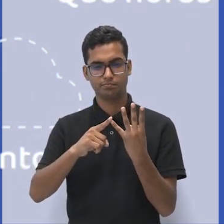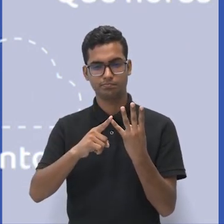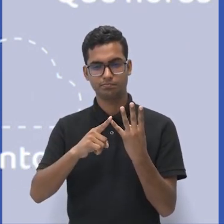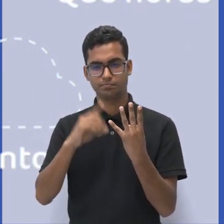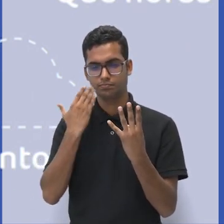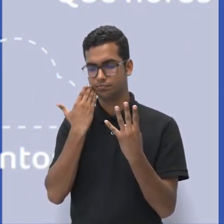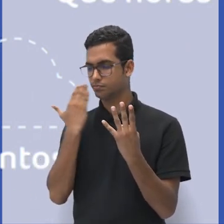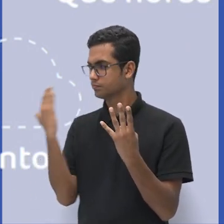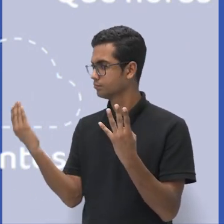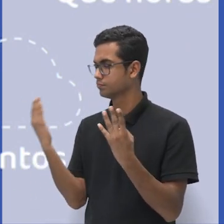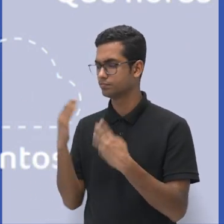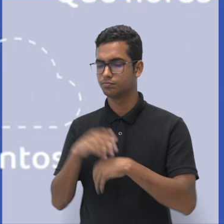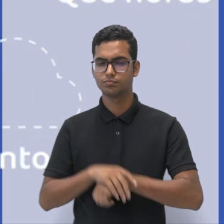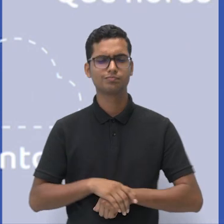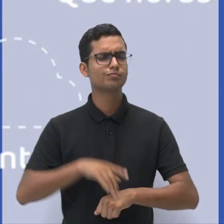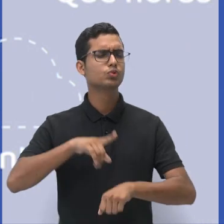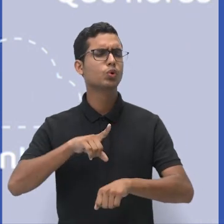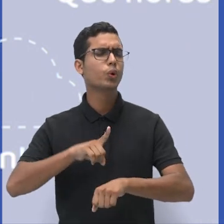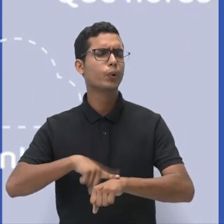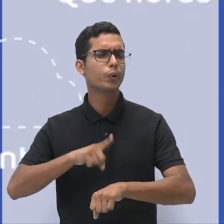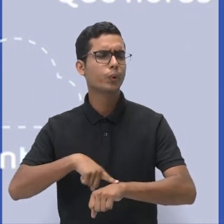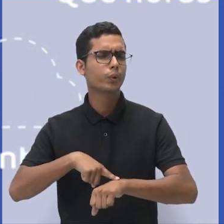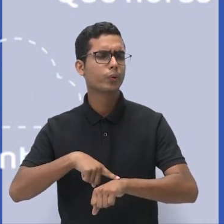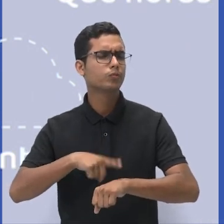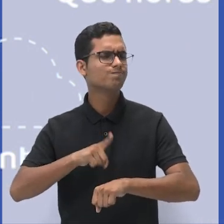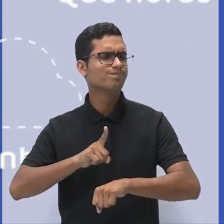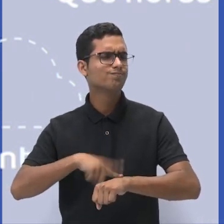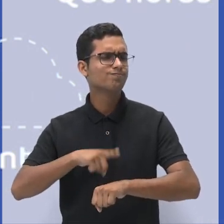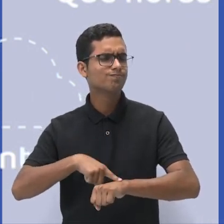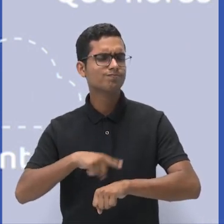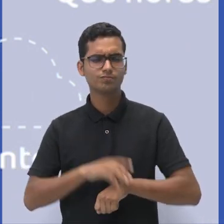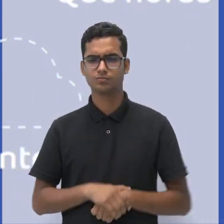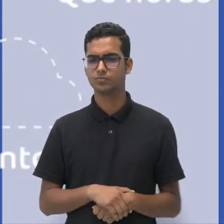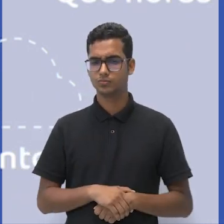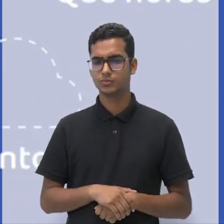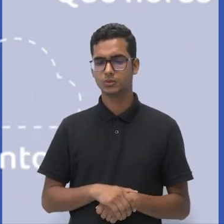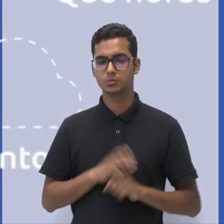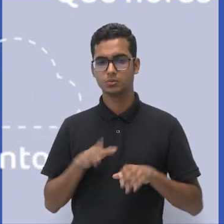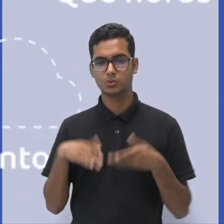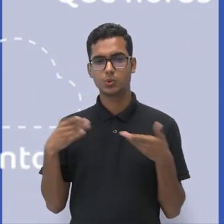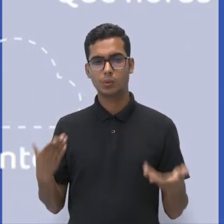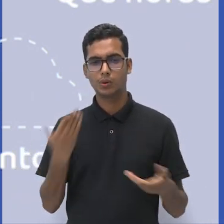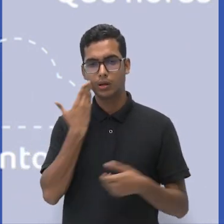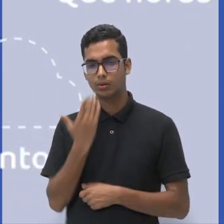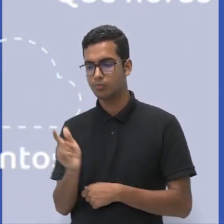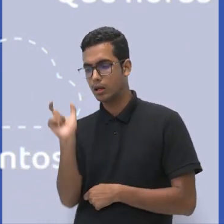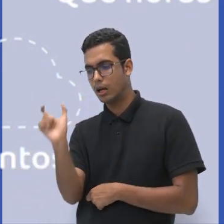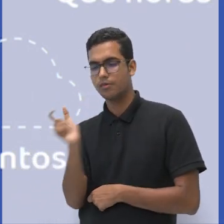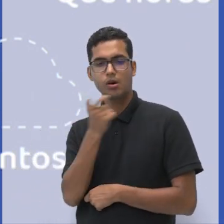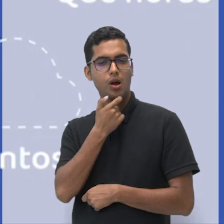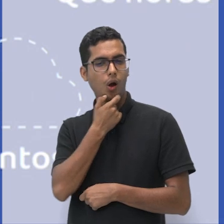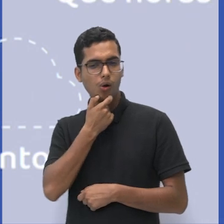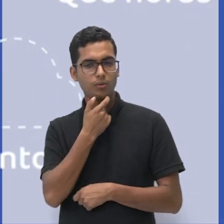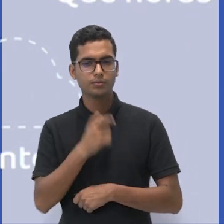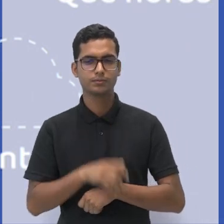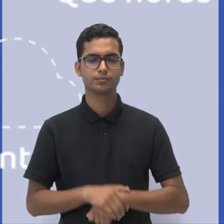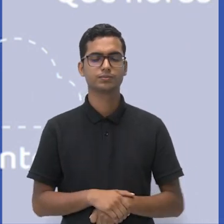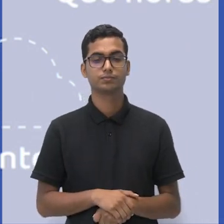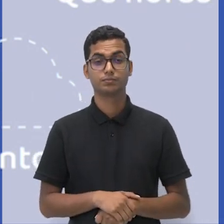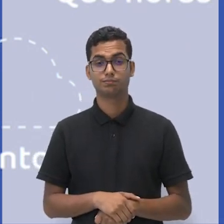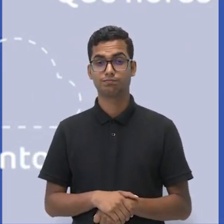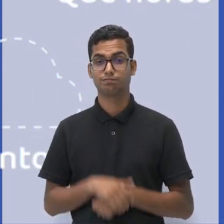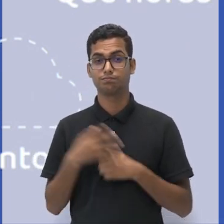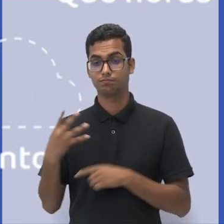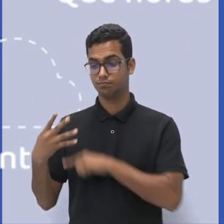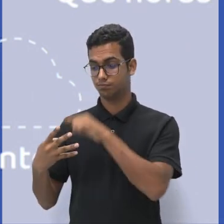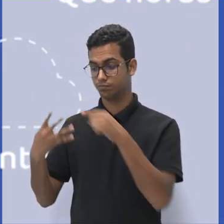Who, quem. Que horas? Será que é how many, what time